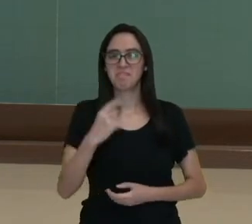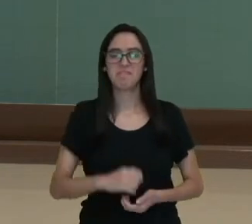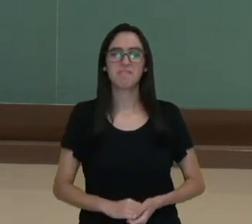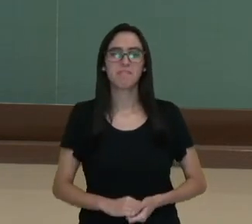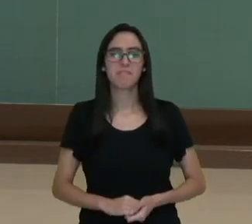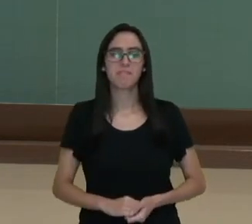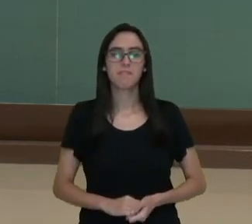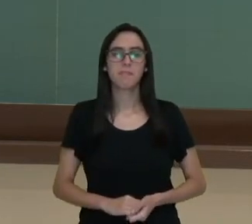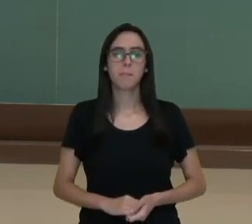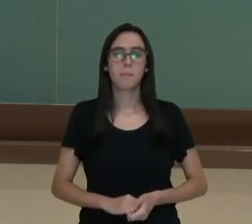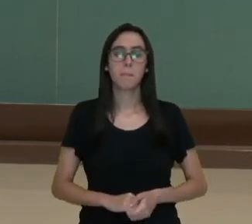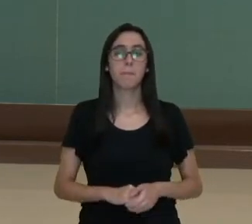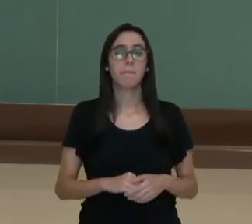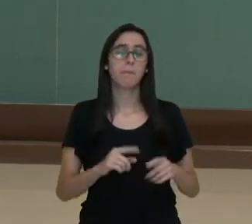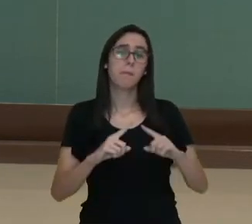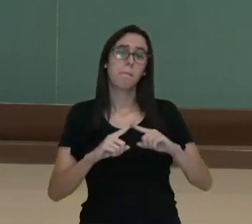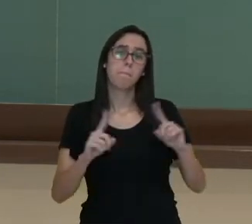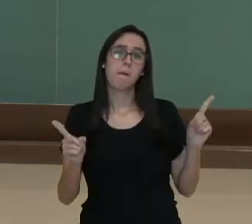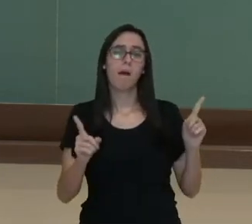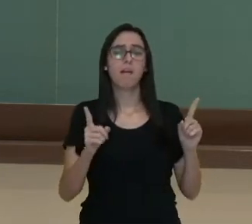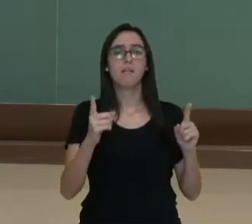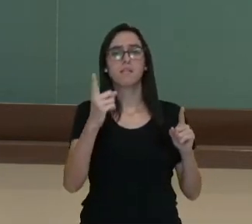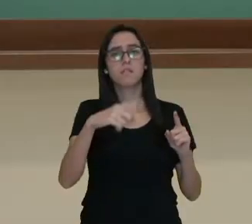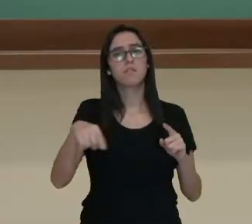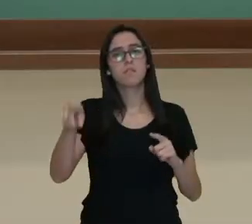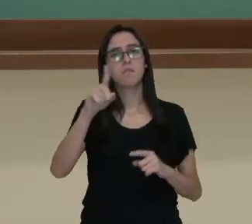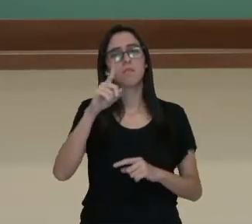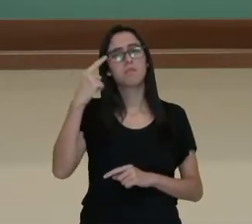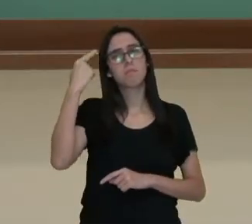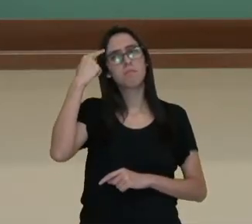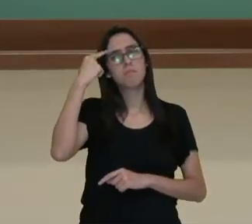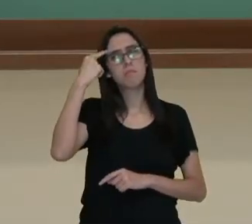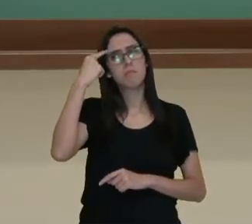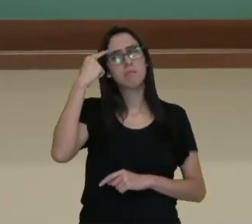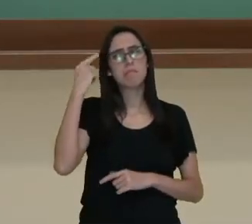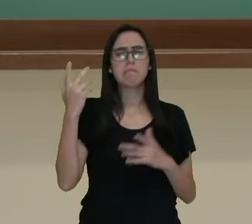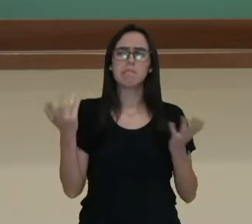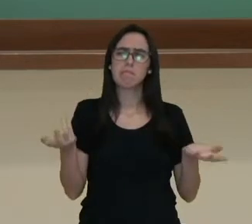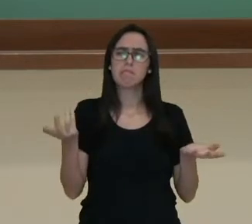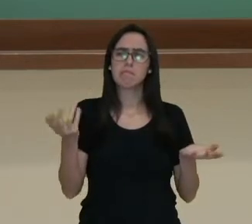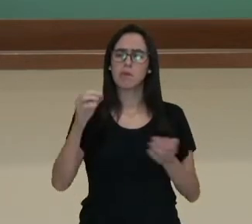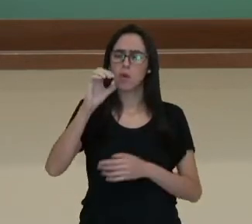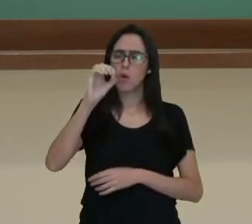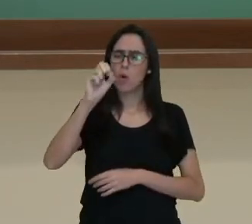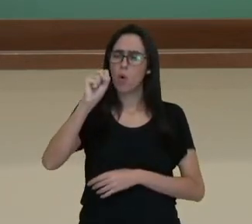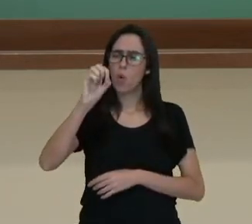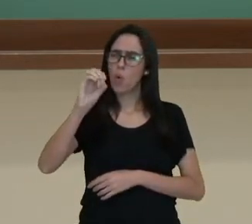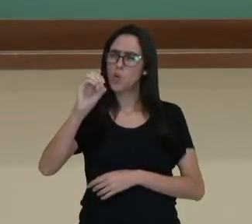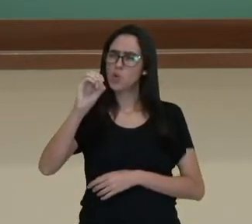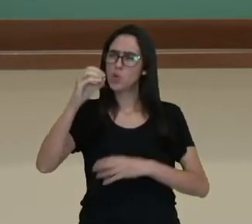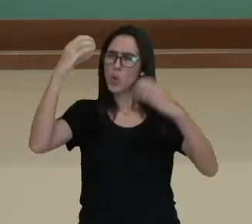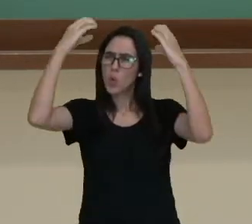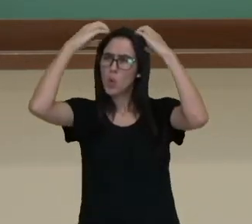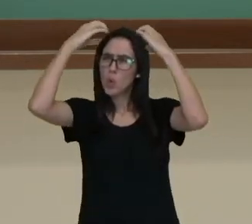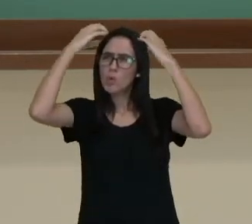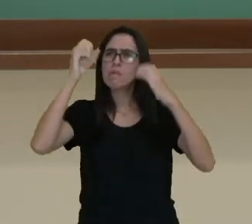vocês poderiam estar se questionando aí, né? Mas osso, e se fosse falar o osso do esqueleto, né?